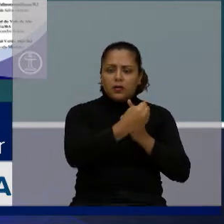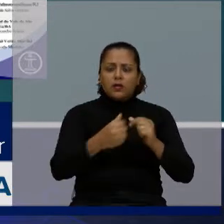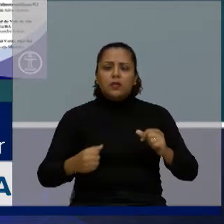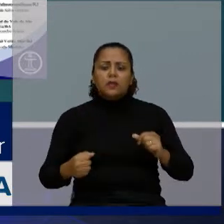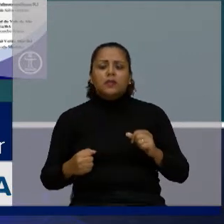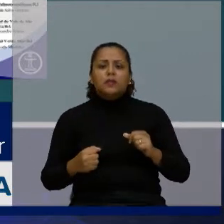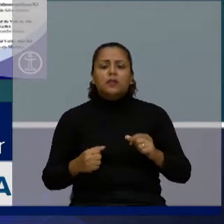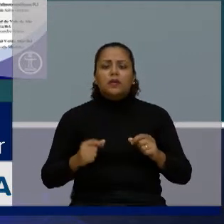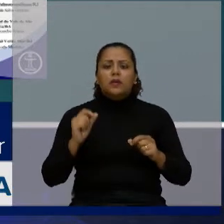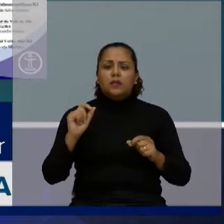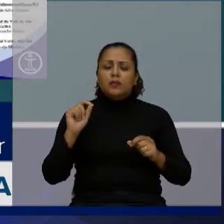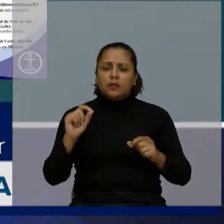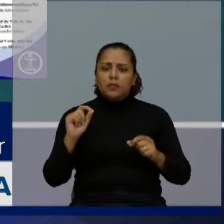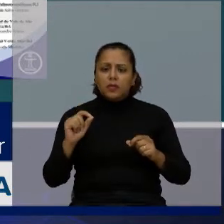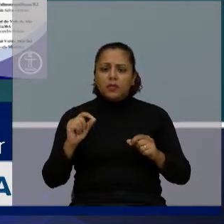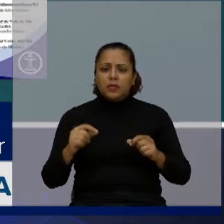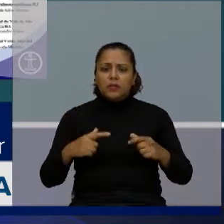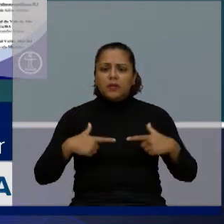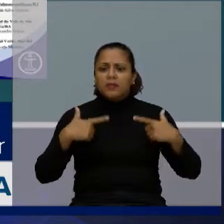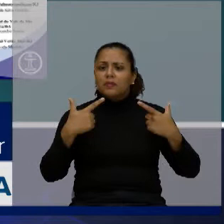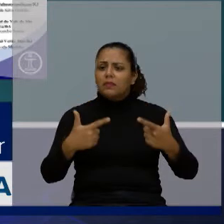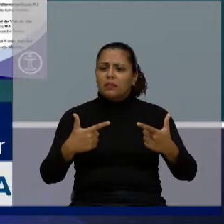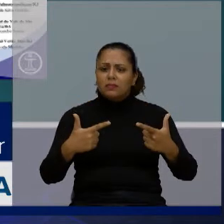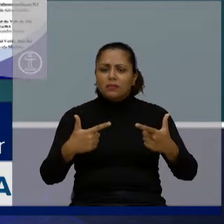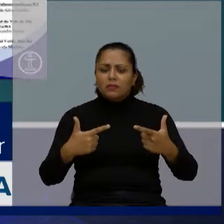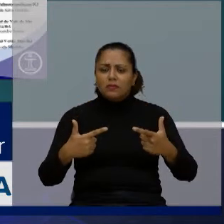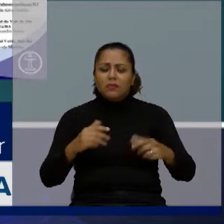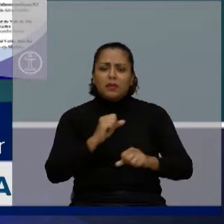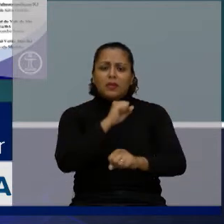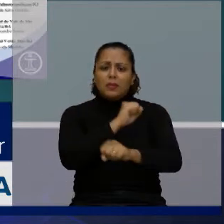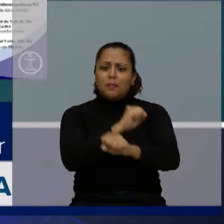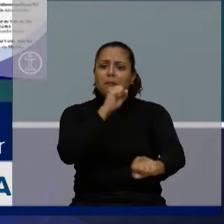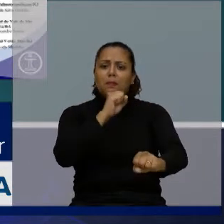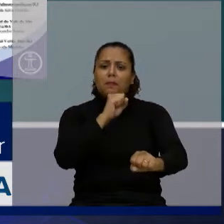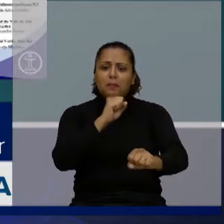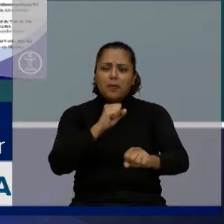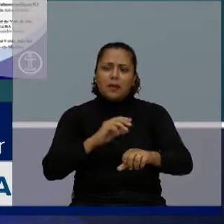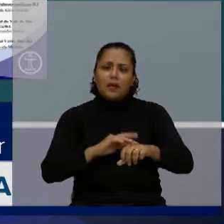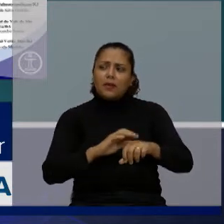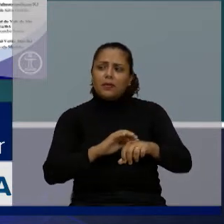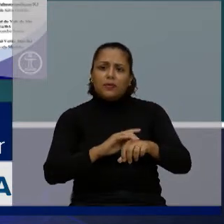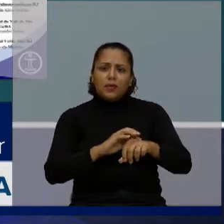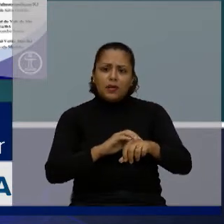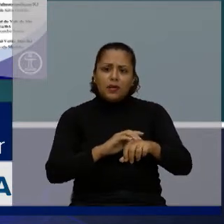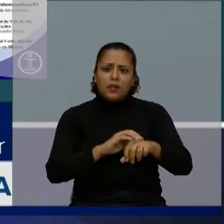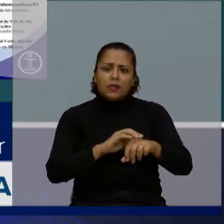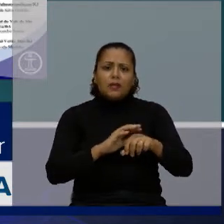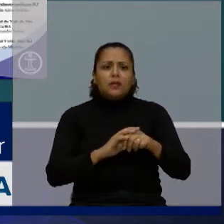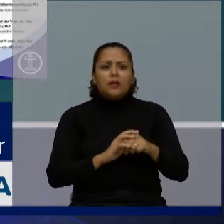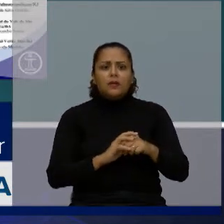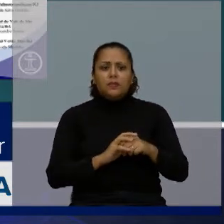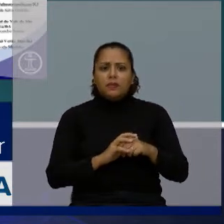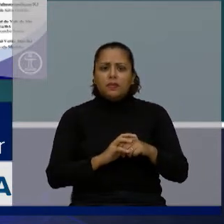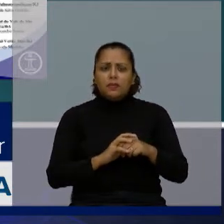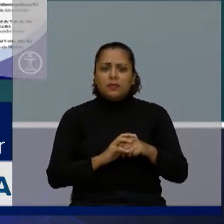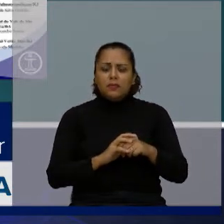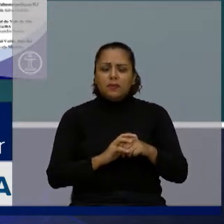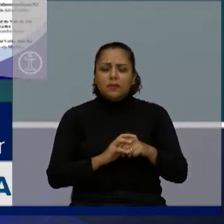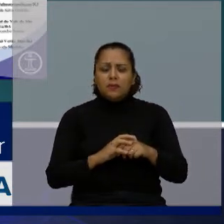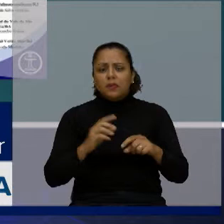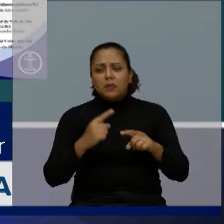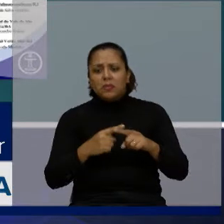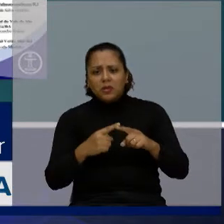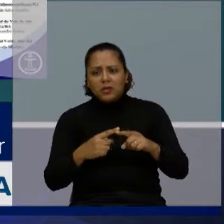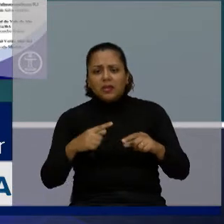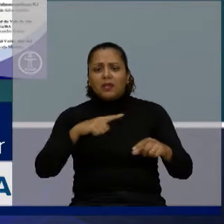necessárias medidas de combate à proliferação da doença, sendo atingidos por dificuldades econômicas, pelo flagelo da